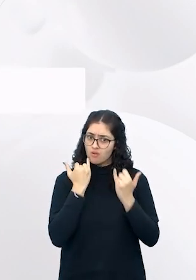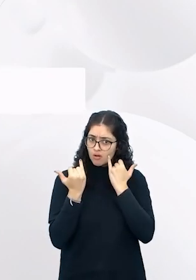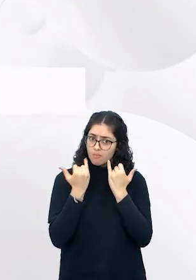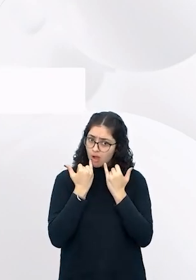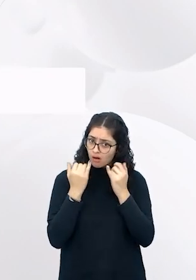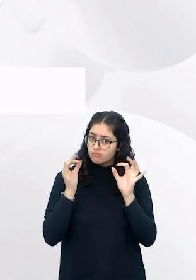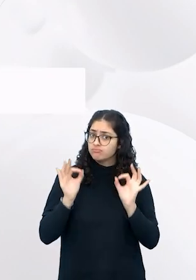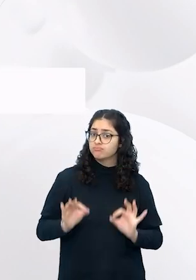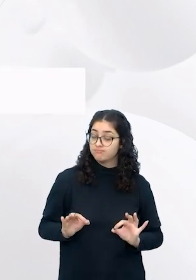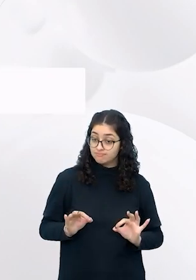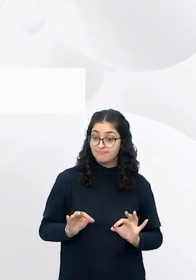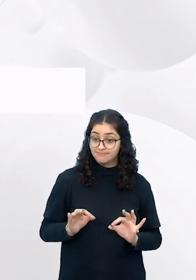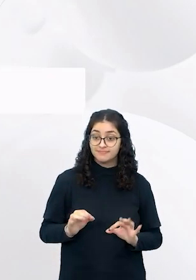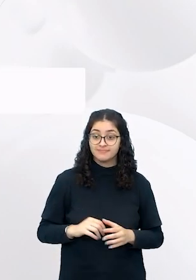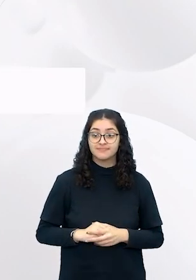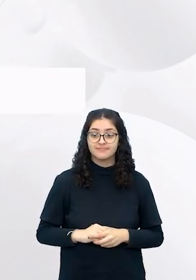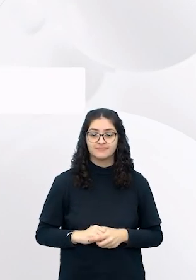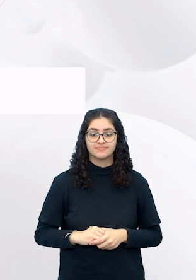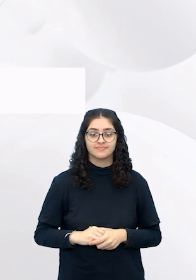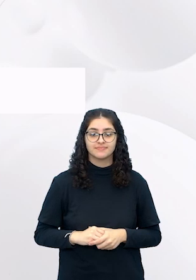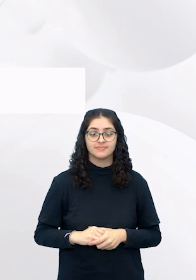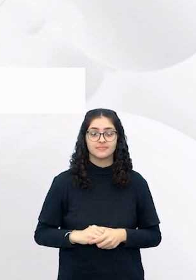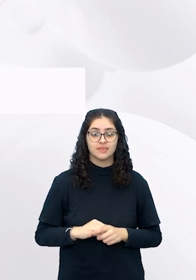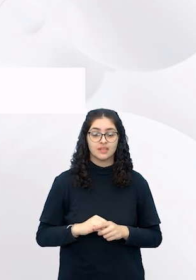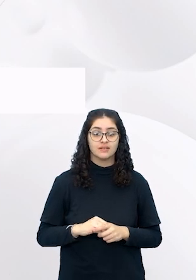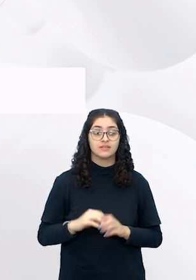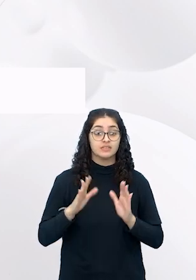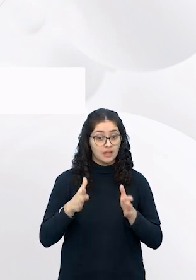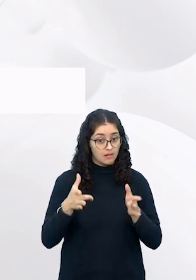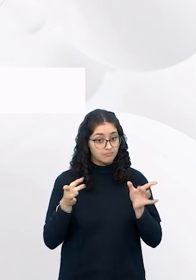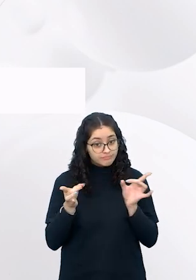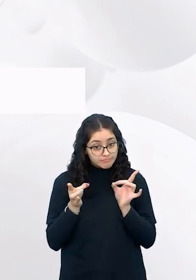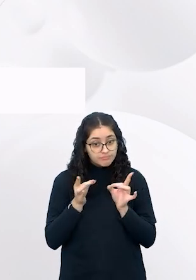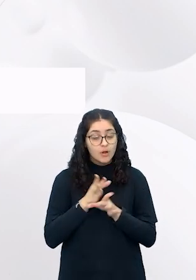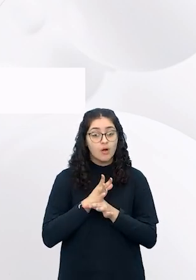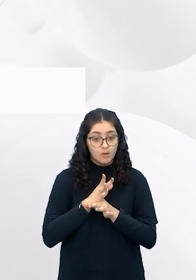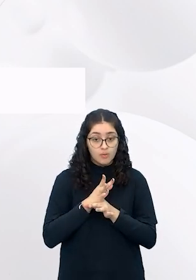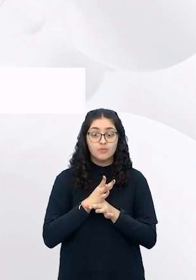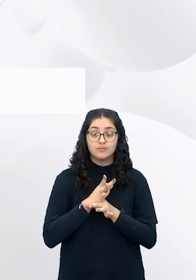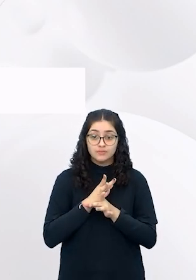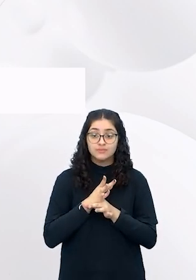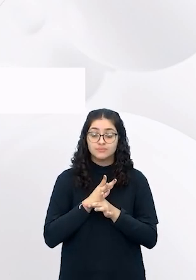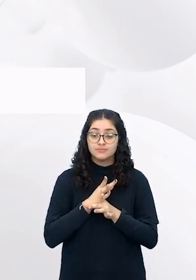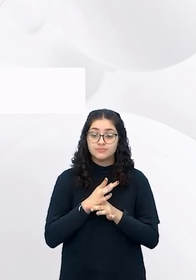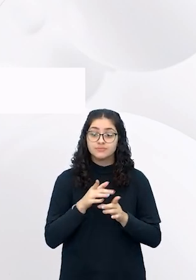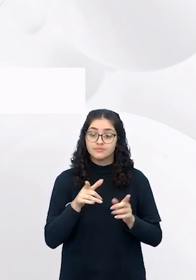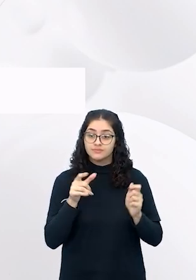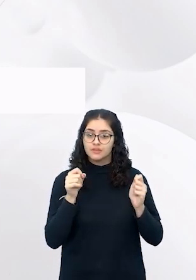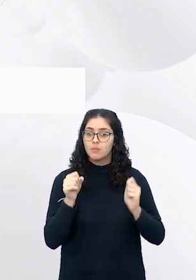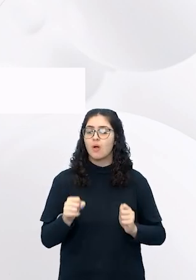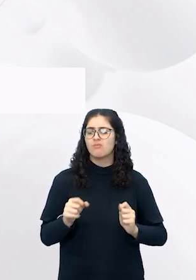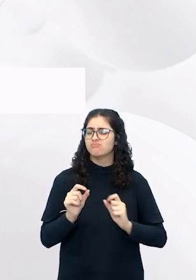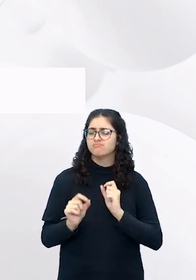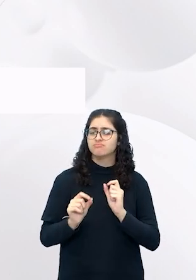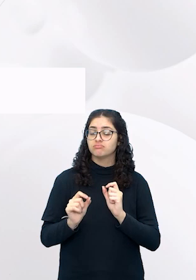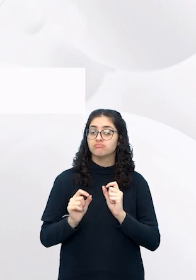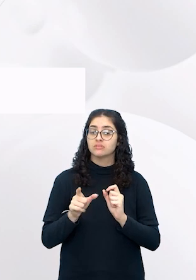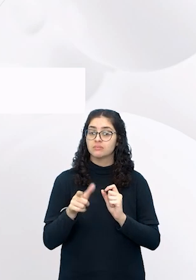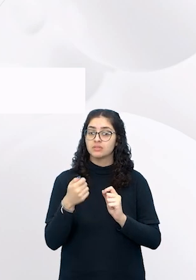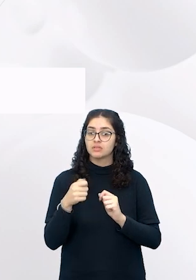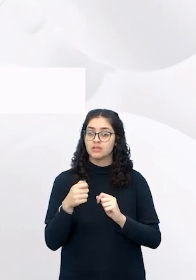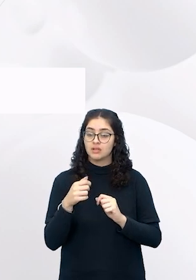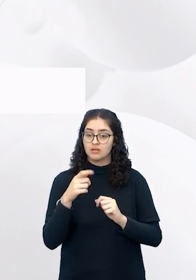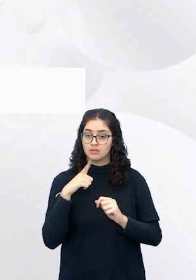todos corretos. Uma vez feito isso, então, você pode... gravar, né,